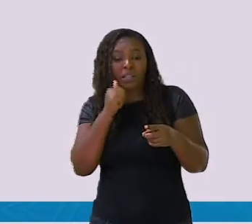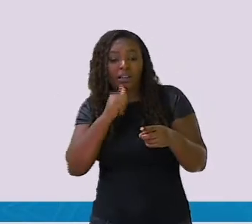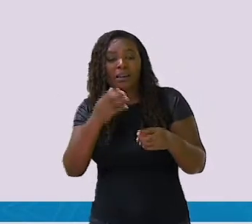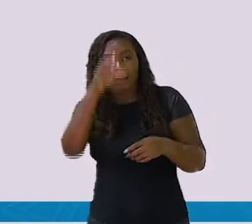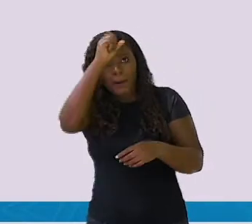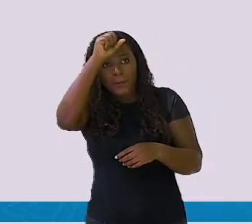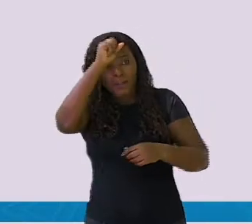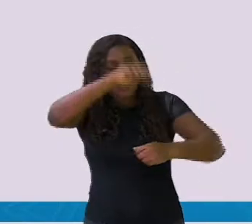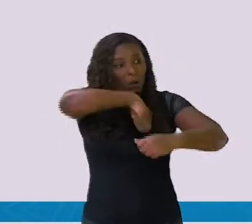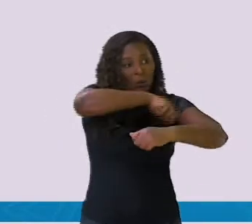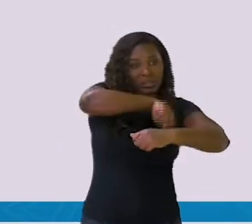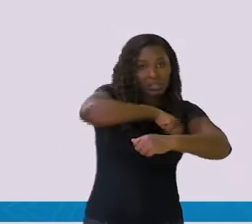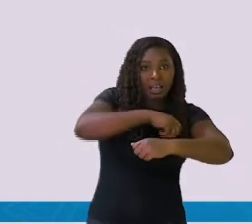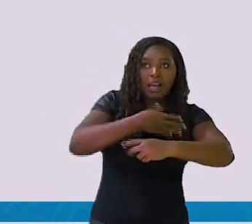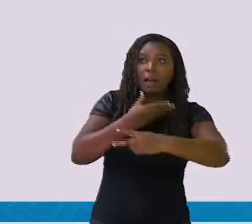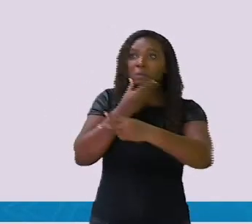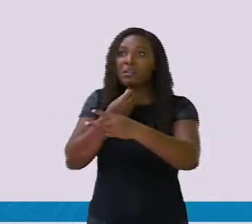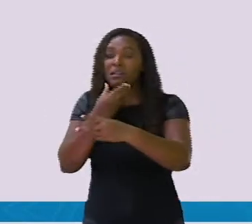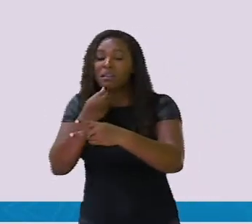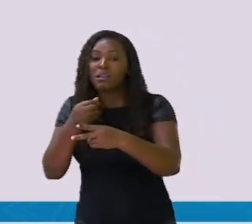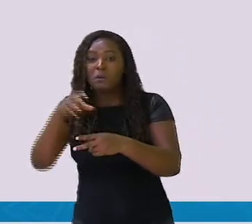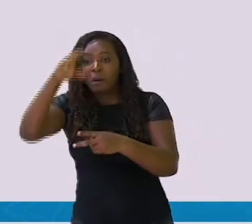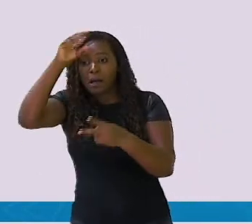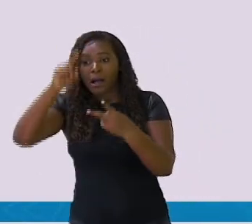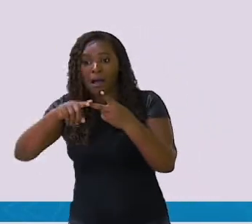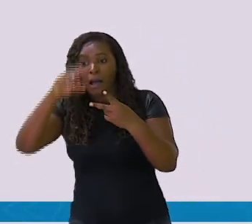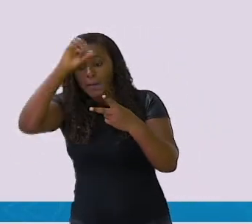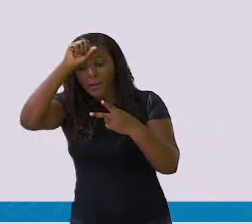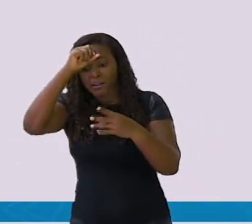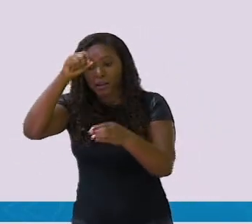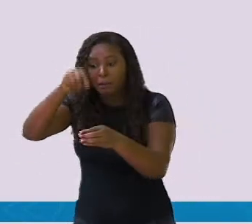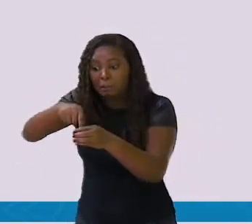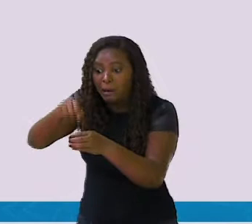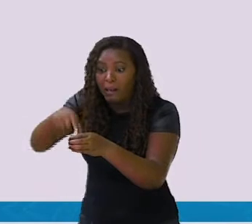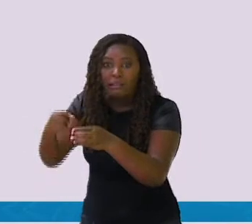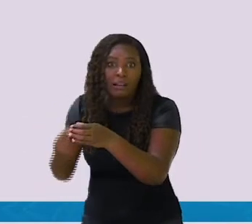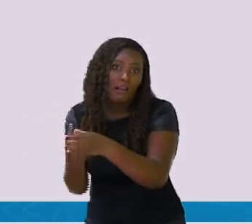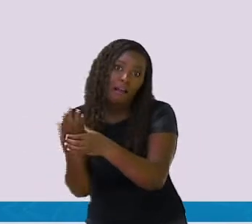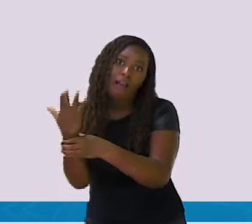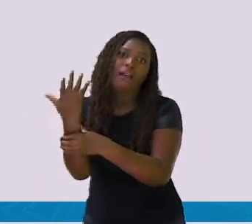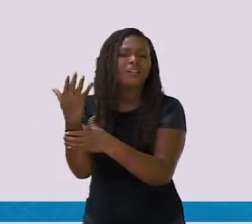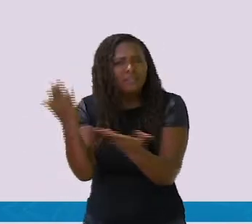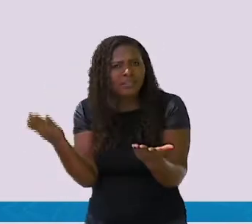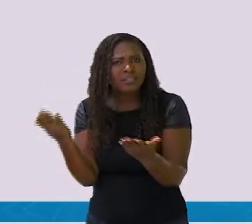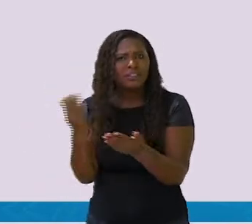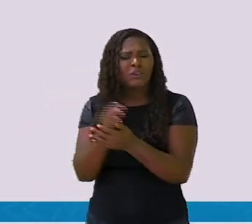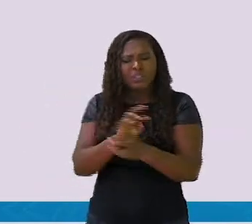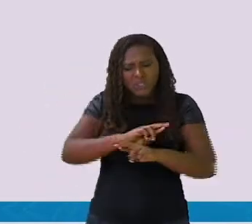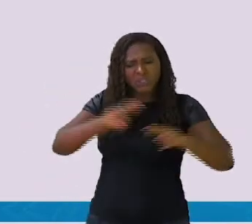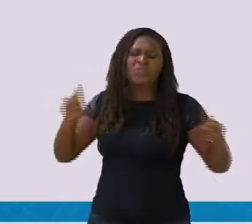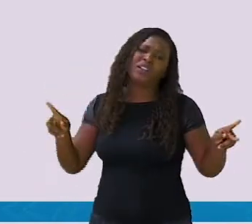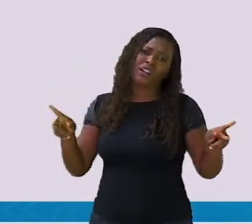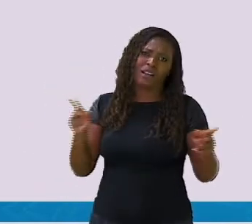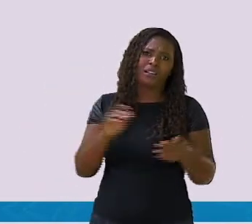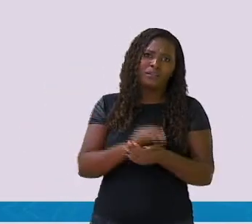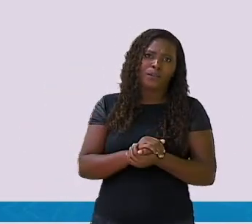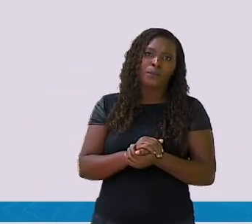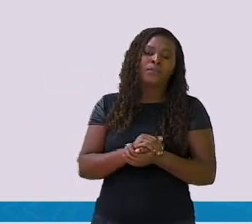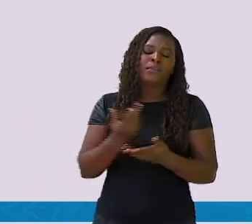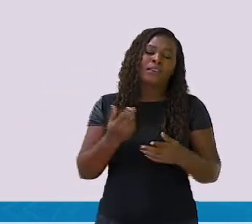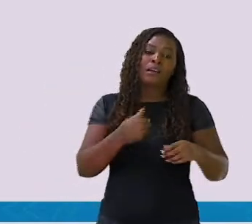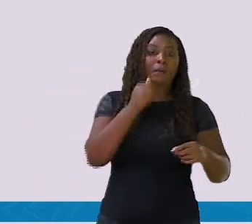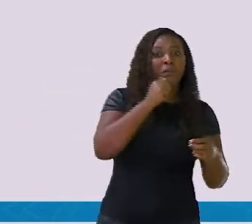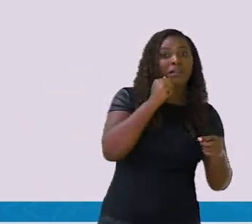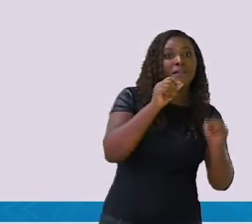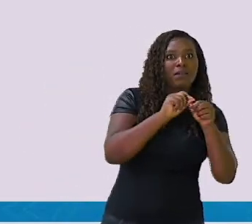mundo aprendendo as mesmas coisas. Não, tinha uma divisão muito rígida em relação ao estudo para os meninos e o